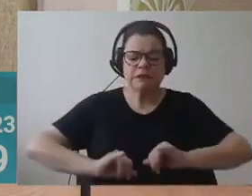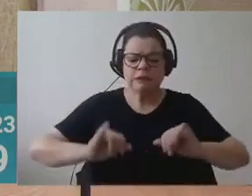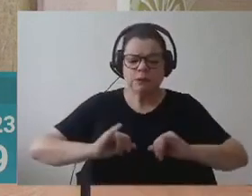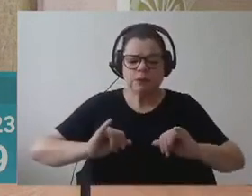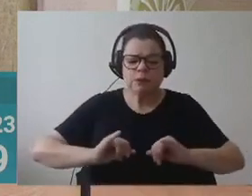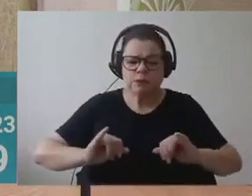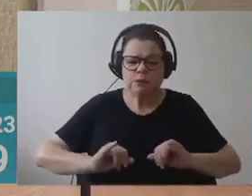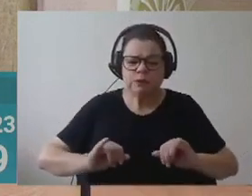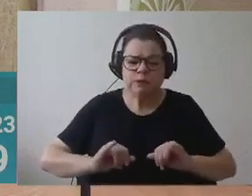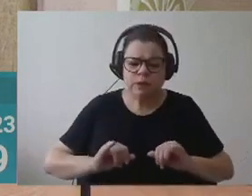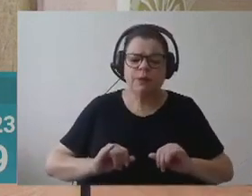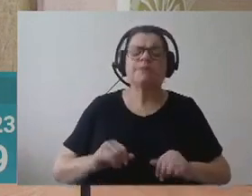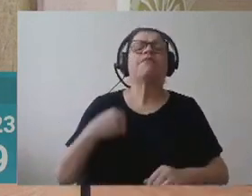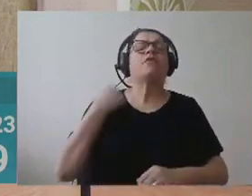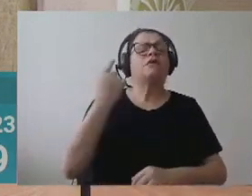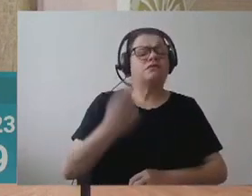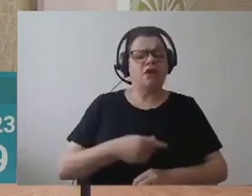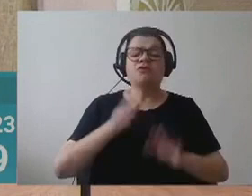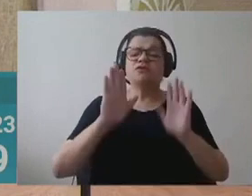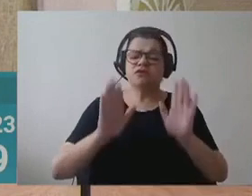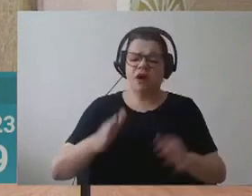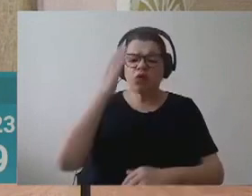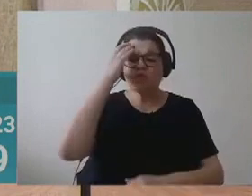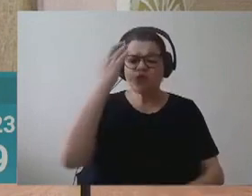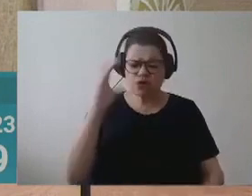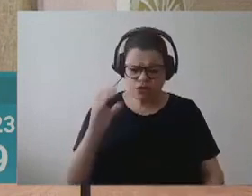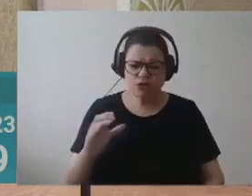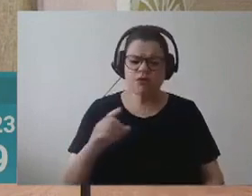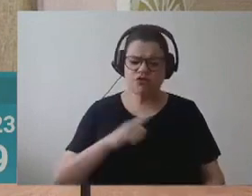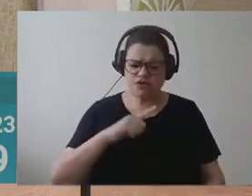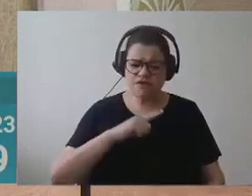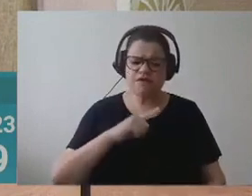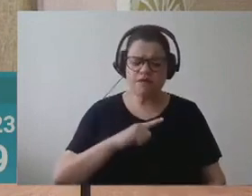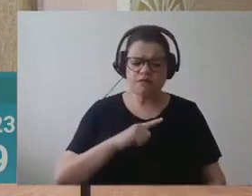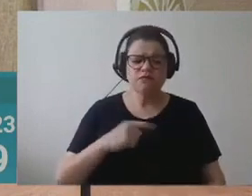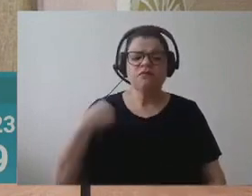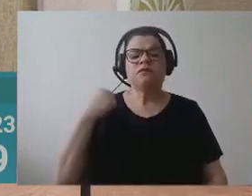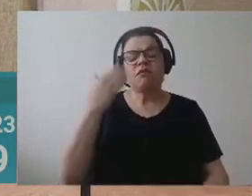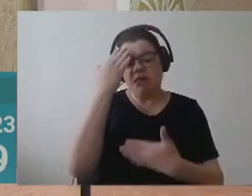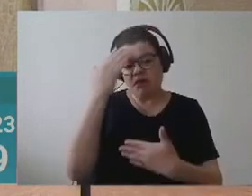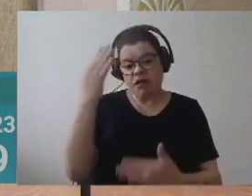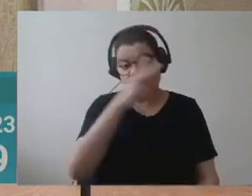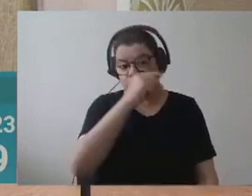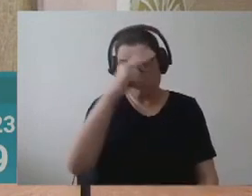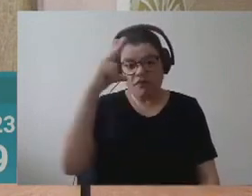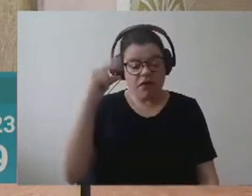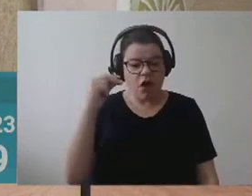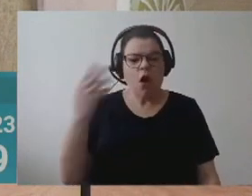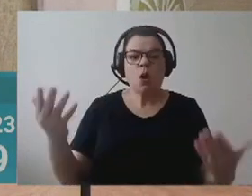A gente já teve isso em Curitiba, mas graças a Deus, ao nosso prefeito, as obras de enchente hoje reduziram quase